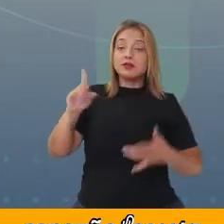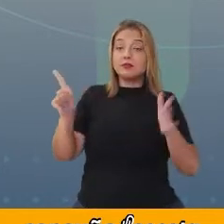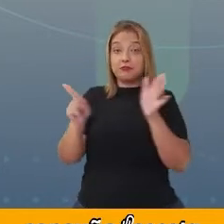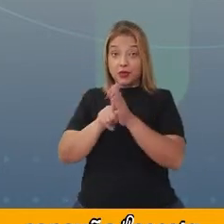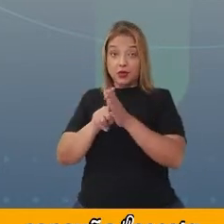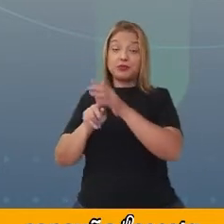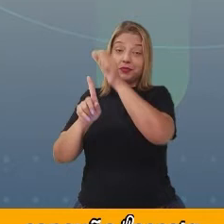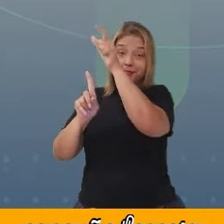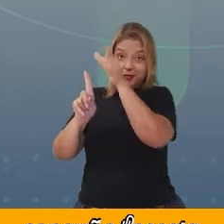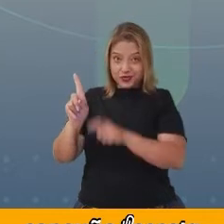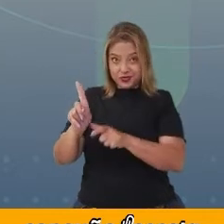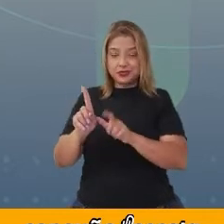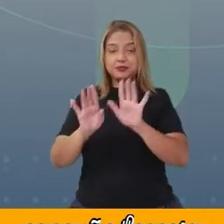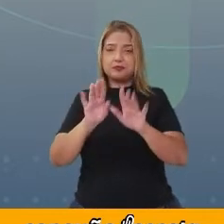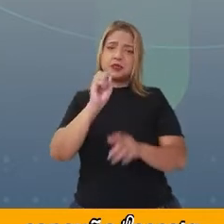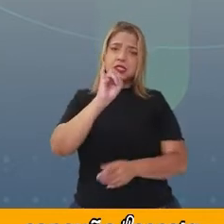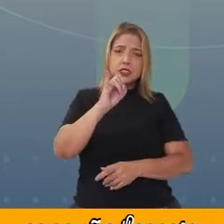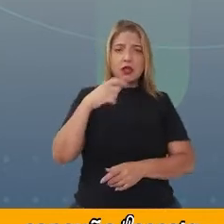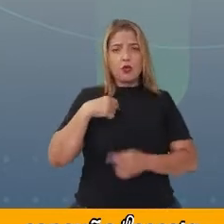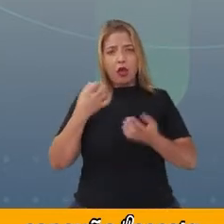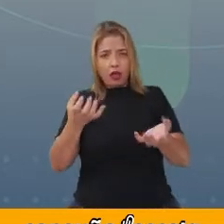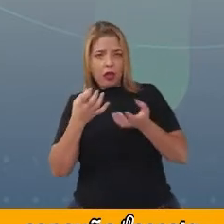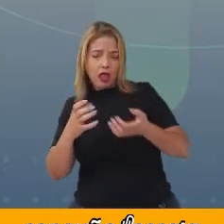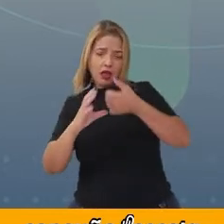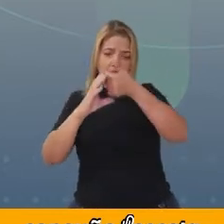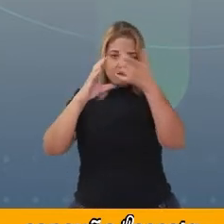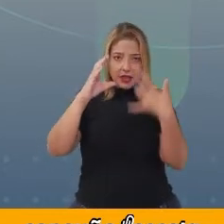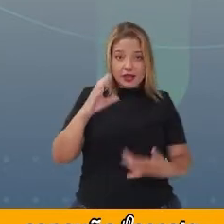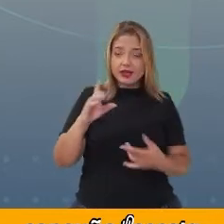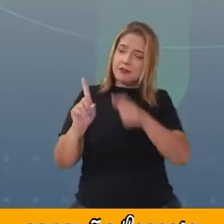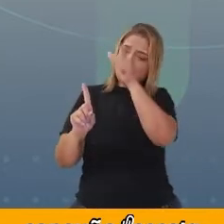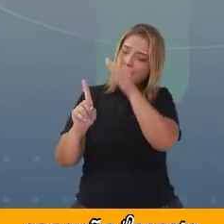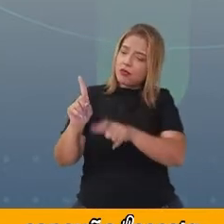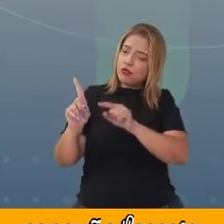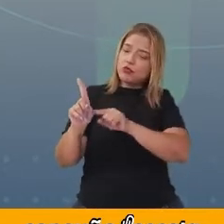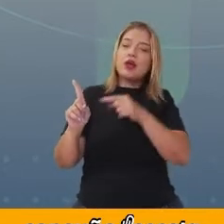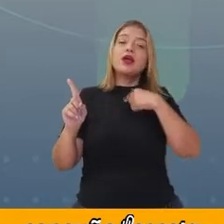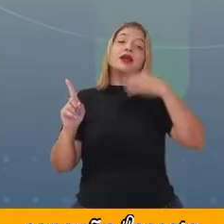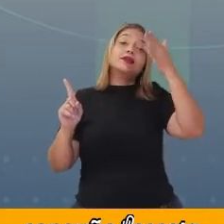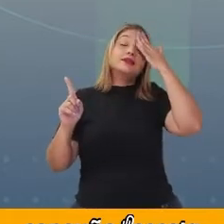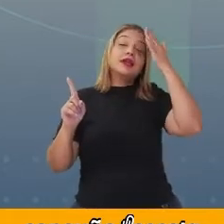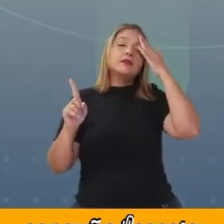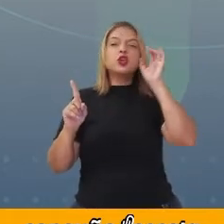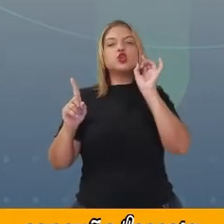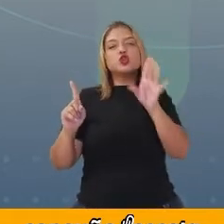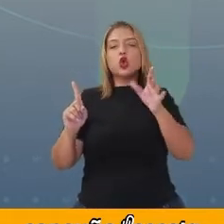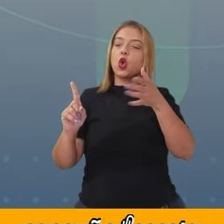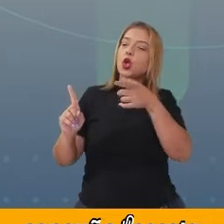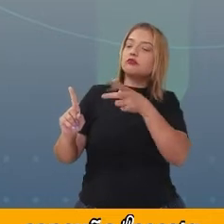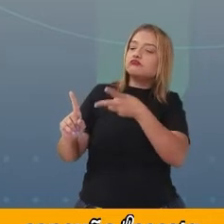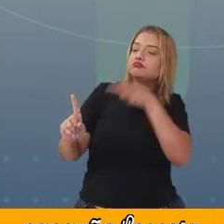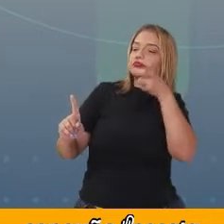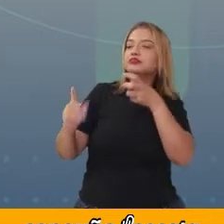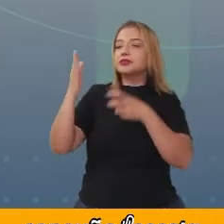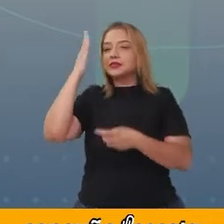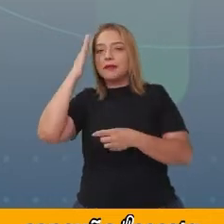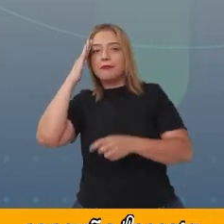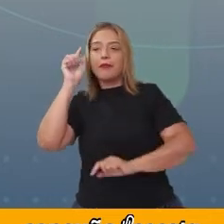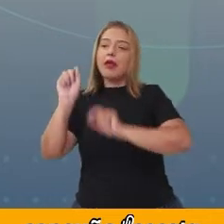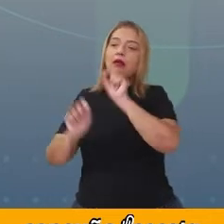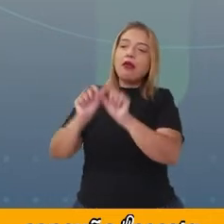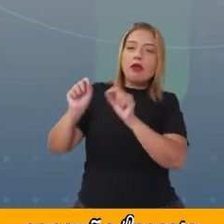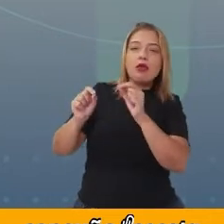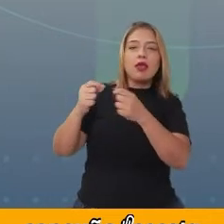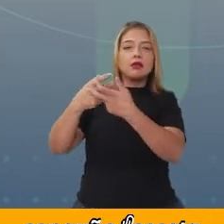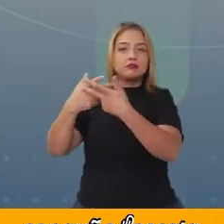que caracterizar um personagem vai muito além de simplesmente identificar quem é ele ou ela, né? Para fazer essa